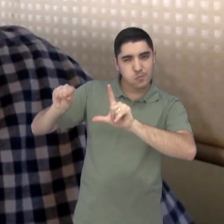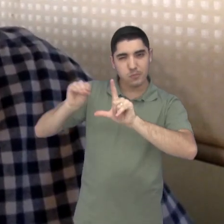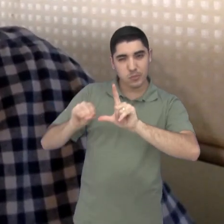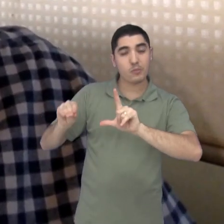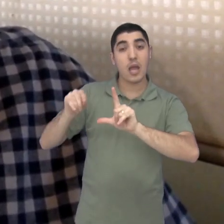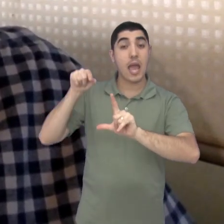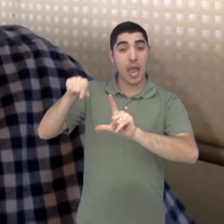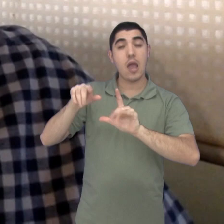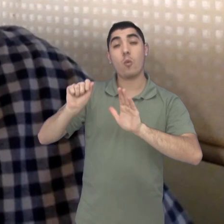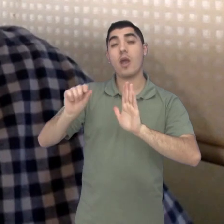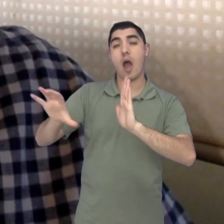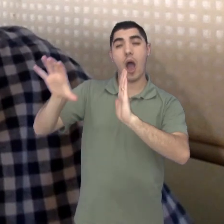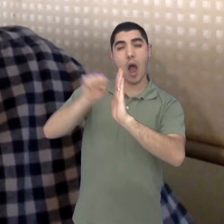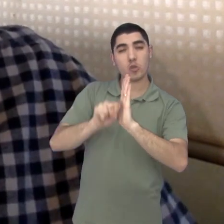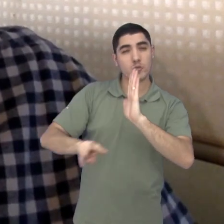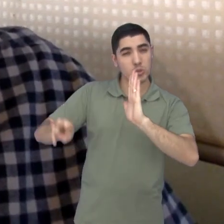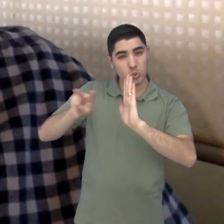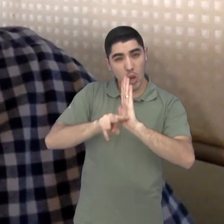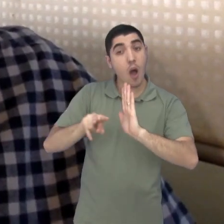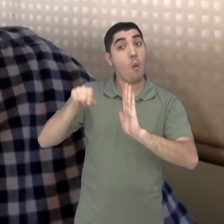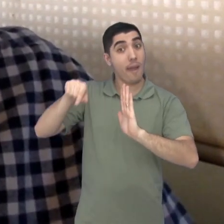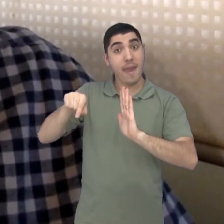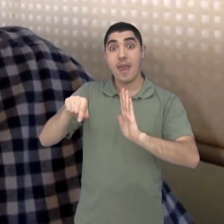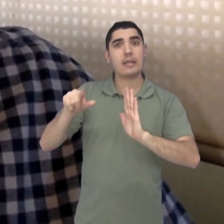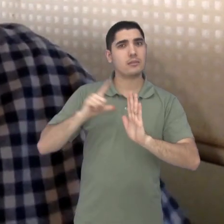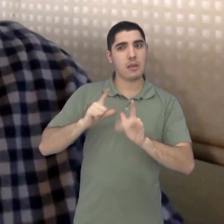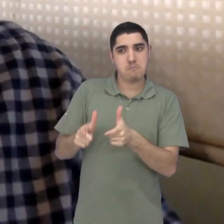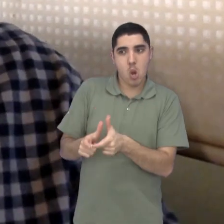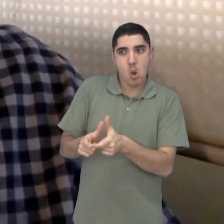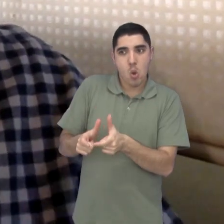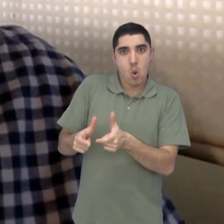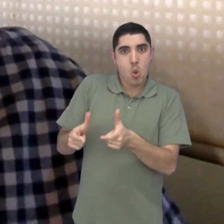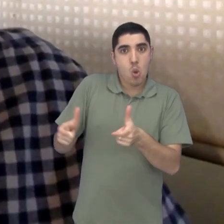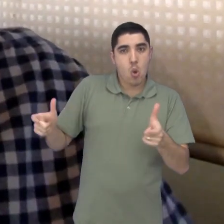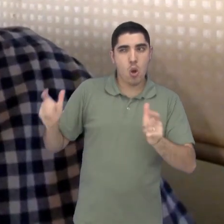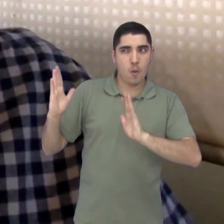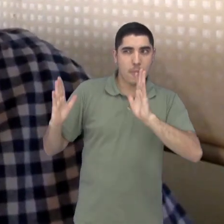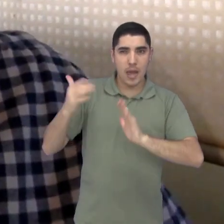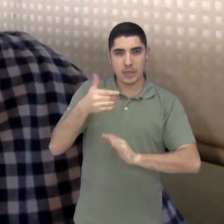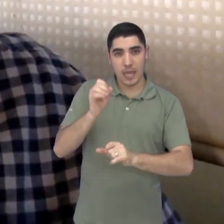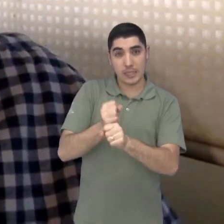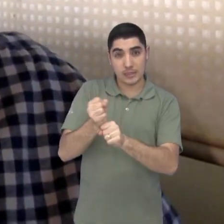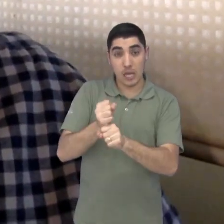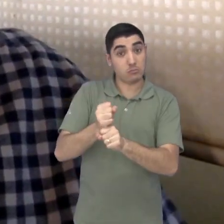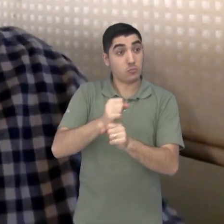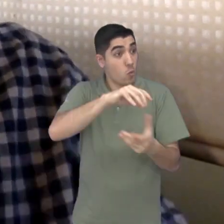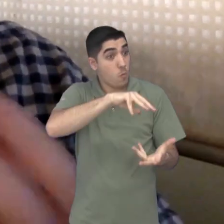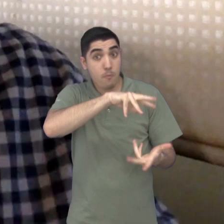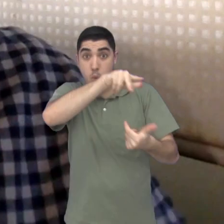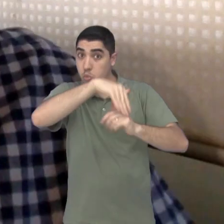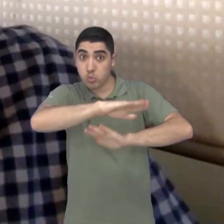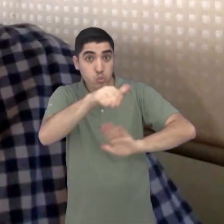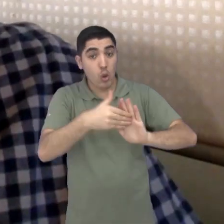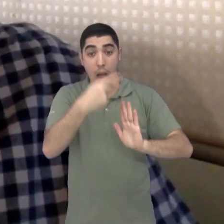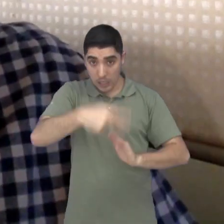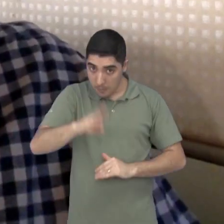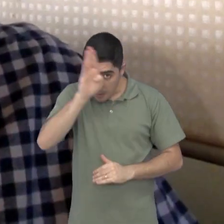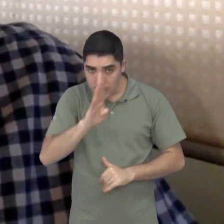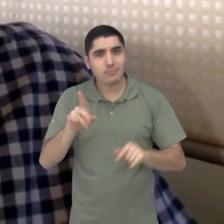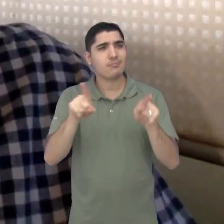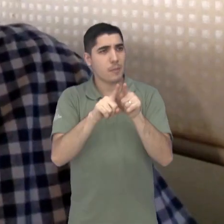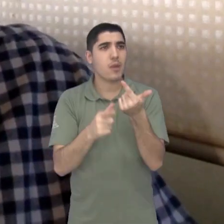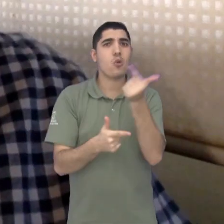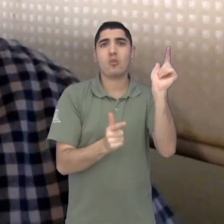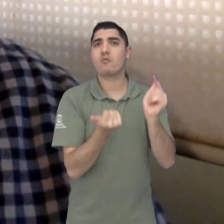de audiovisual que mais cresceu nos últimos 10 anos, globalmente. Cresceu no Brasil e cresceu no mundo